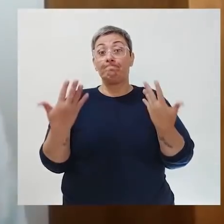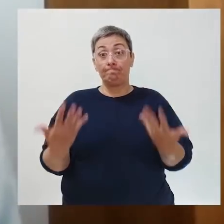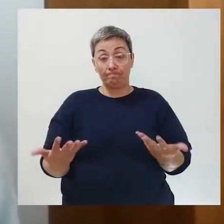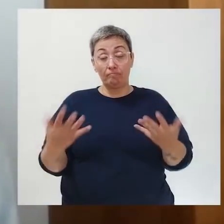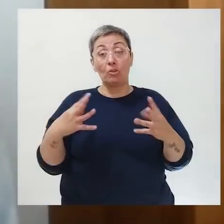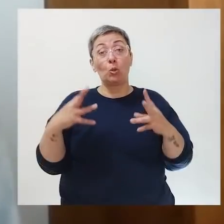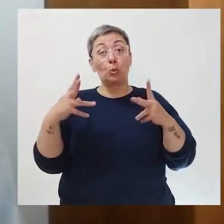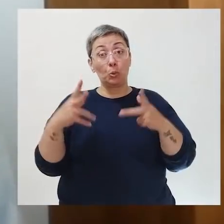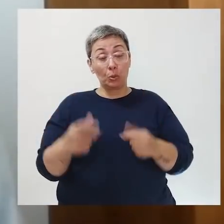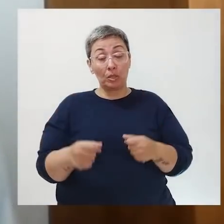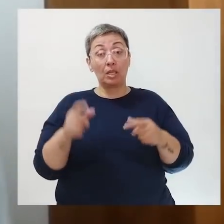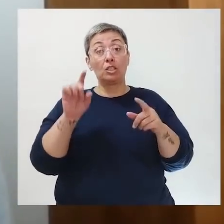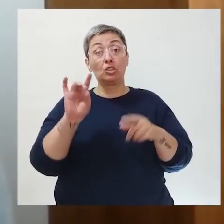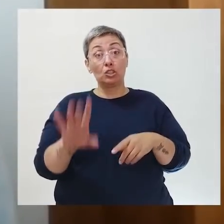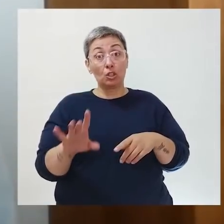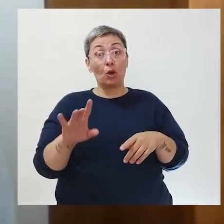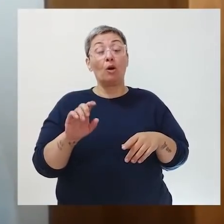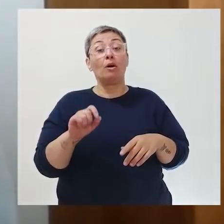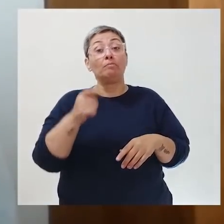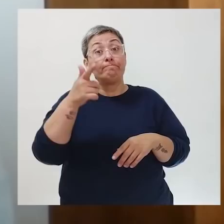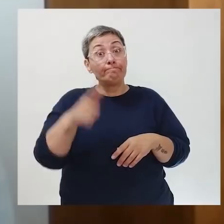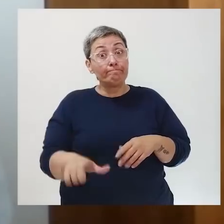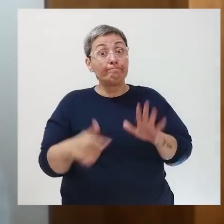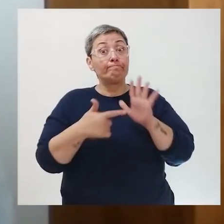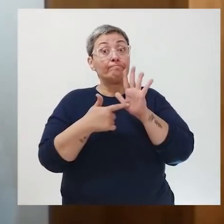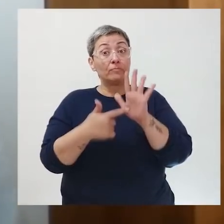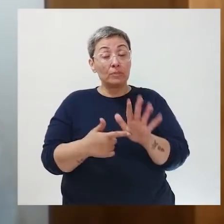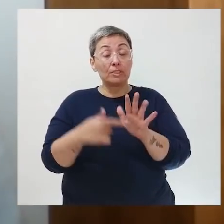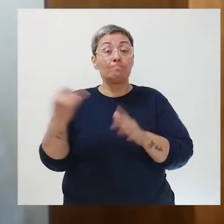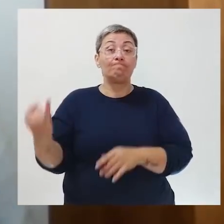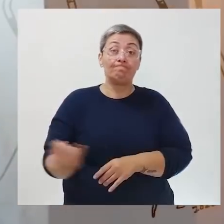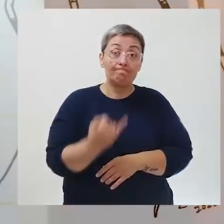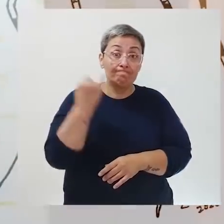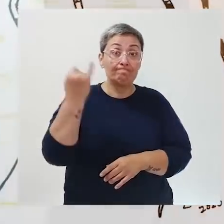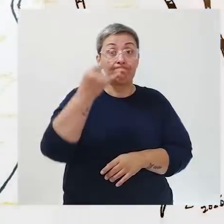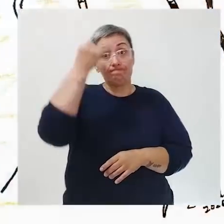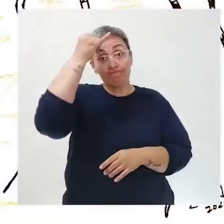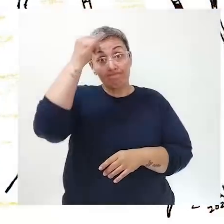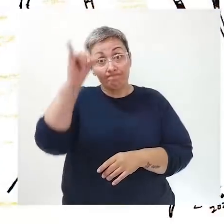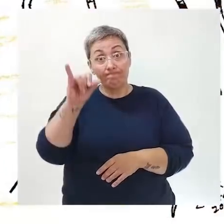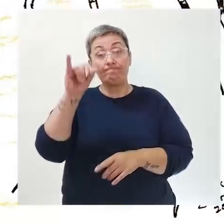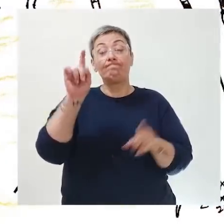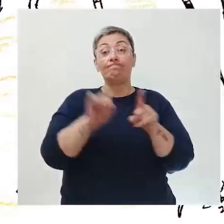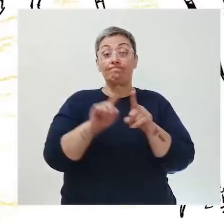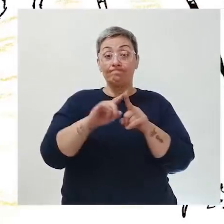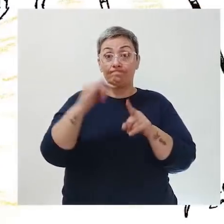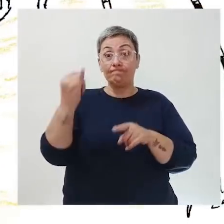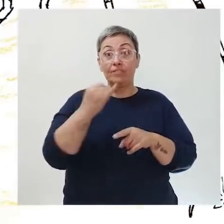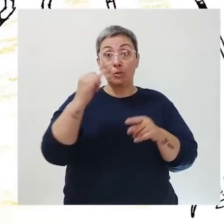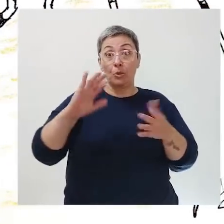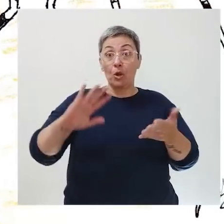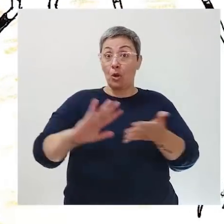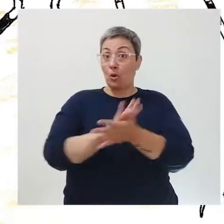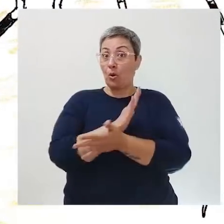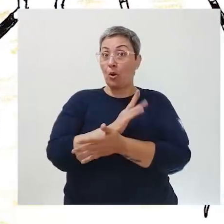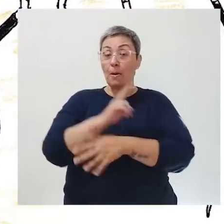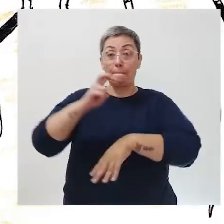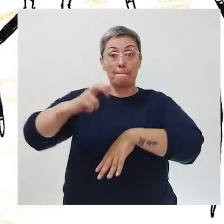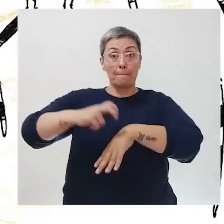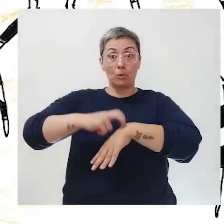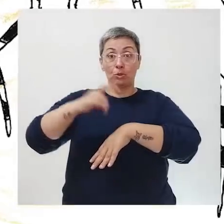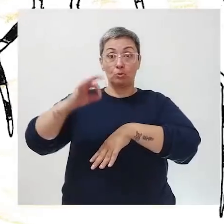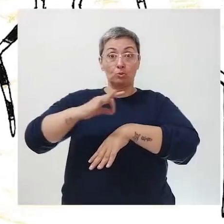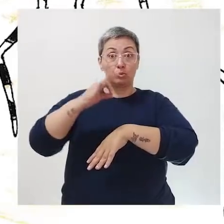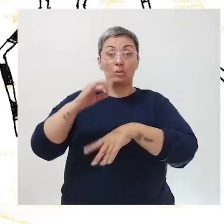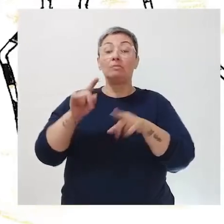é, isso tudo só reforça pra gente a importância da prevenção e a importância de eliminar o Aedes aegypti, como